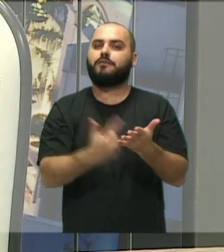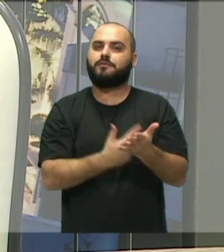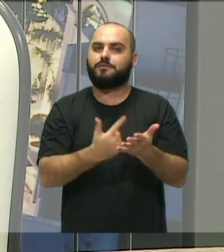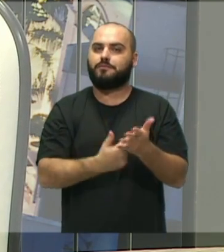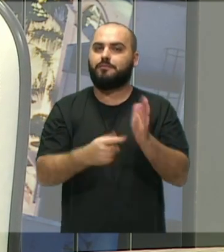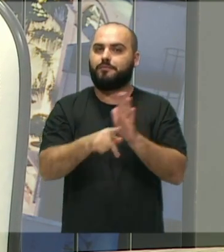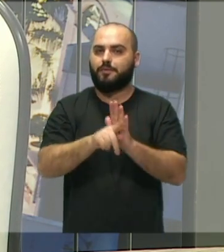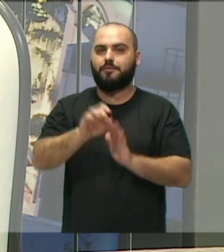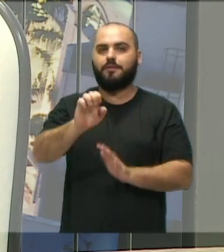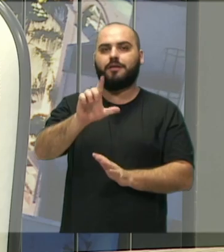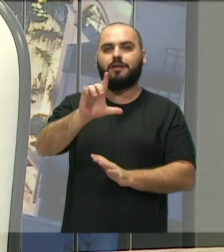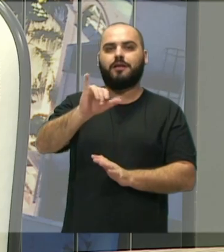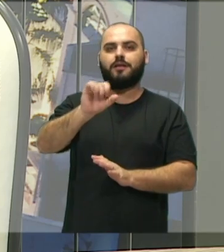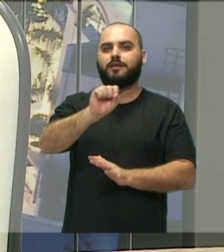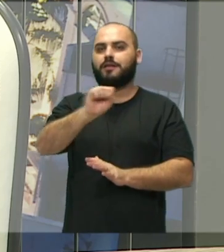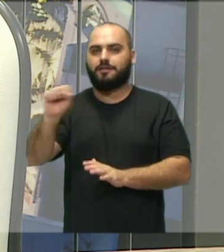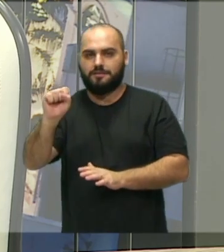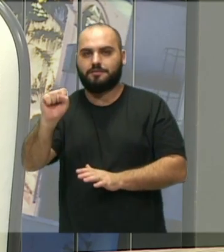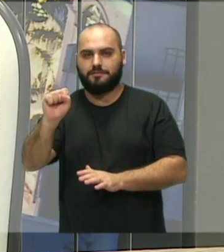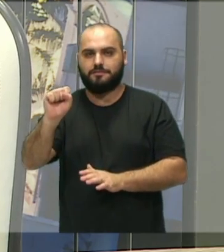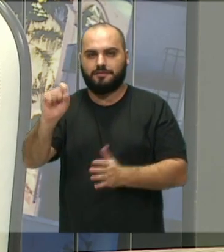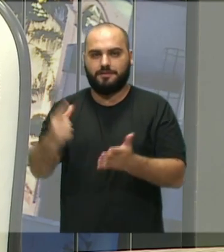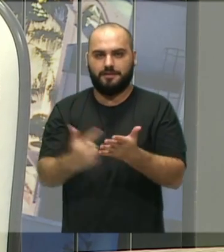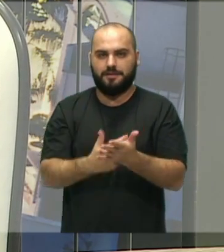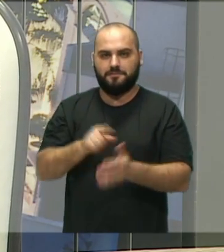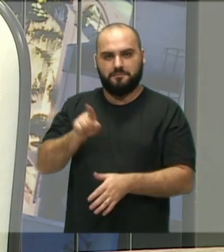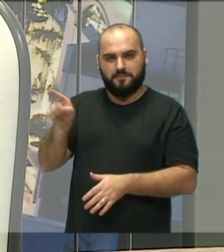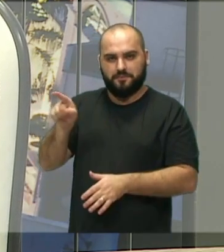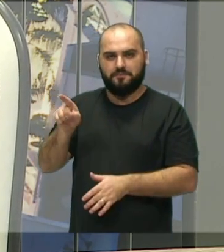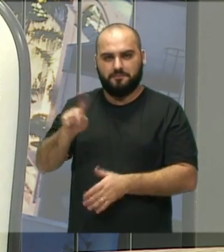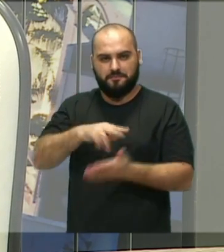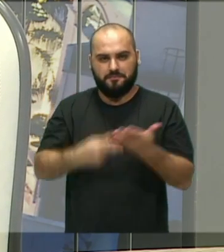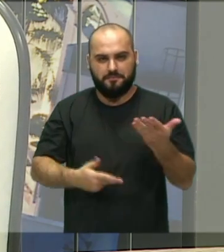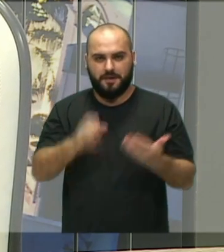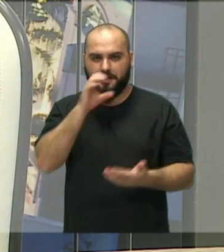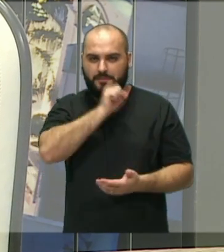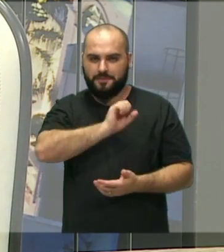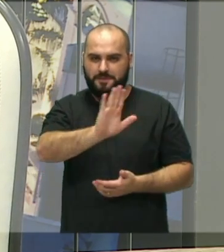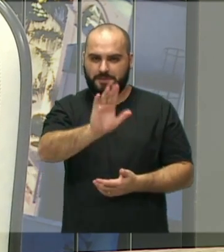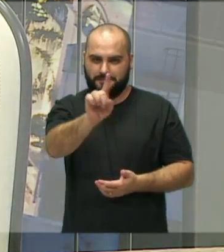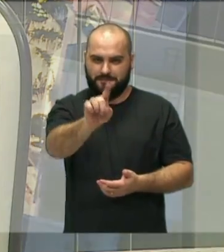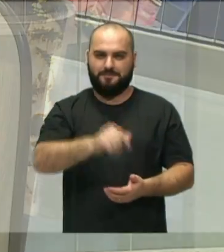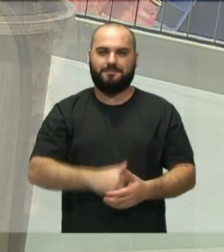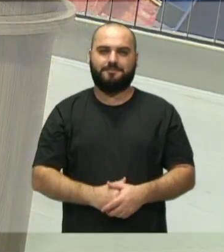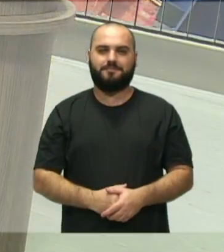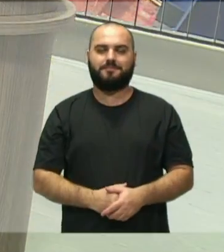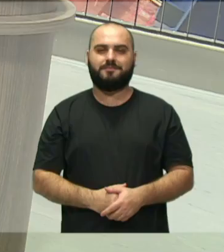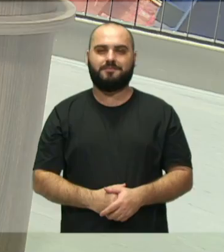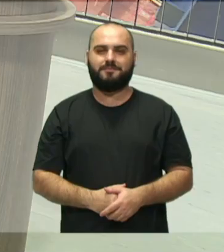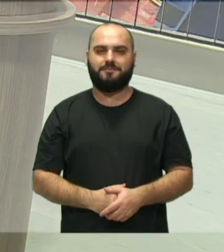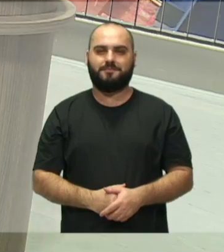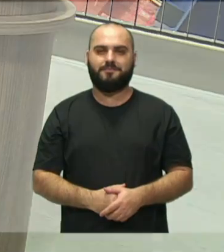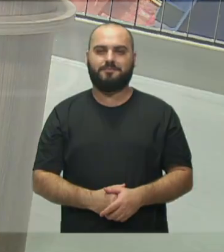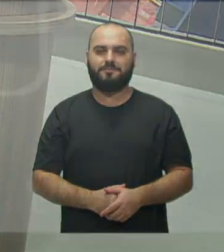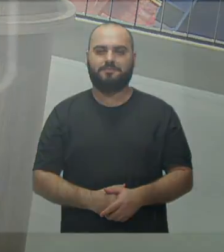lançado pela Elis de Castro, que é um livro só de poemas. Até daqui um pouquinho.